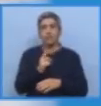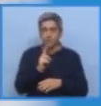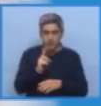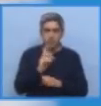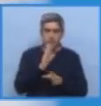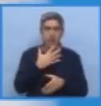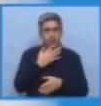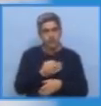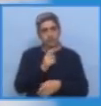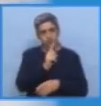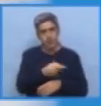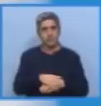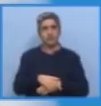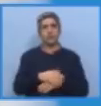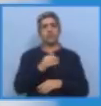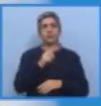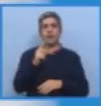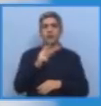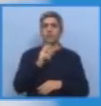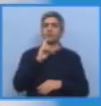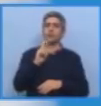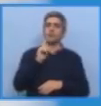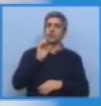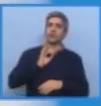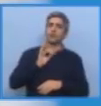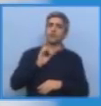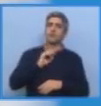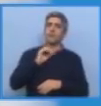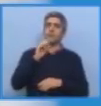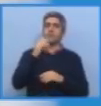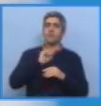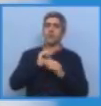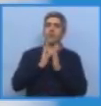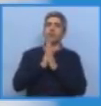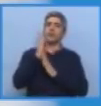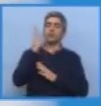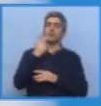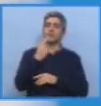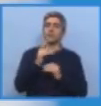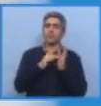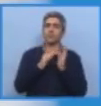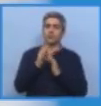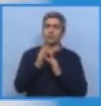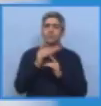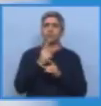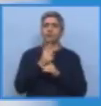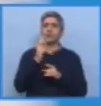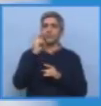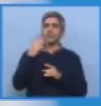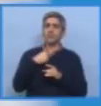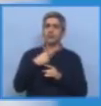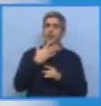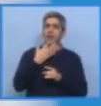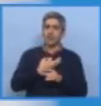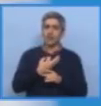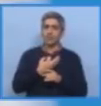mas crente." Tomé respondeu-lhe: "Meu Senhor e meu Deus." Disse-lhe Jesus: "Porque me viste,